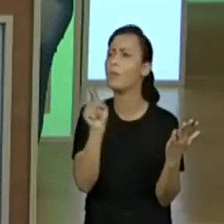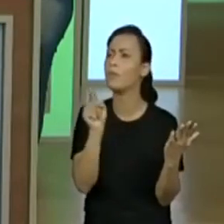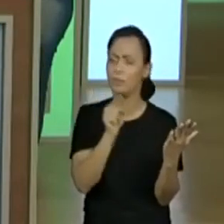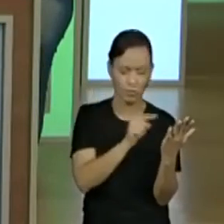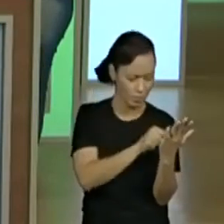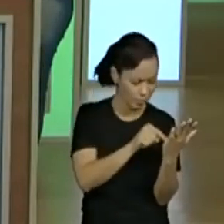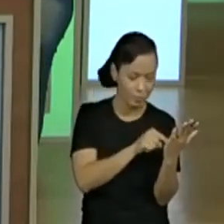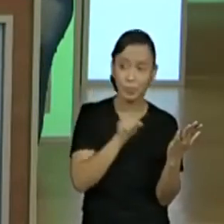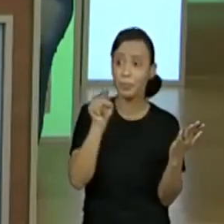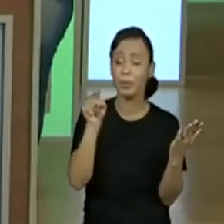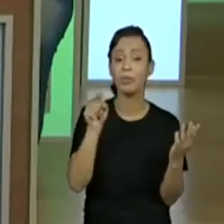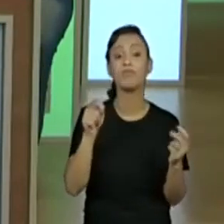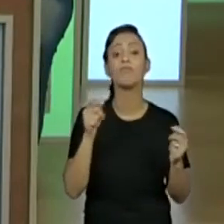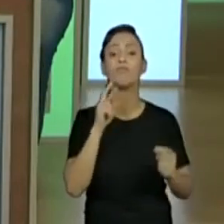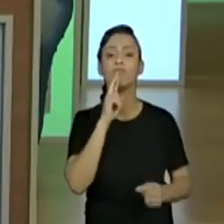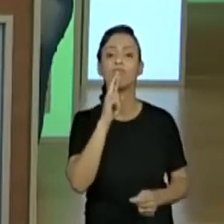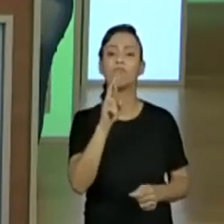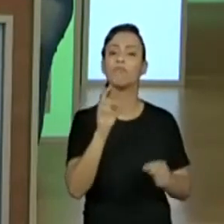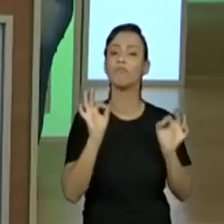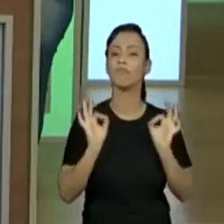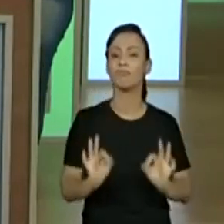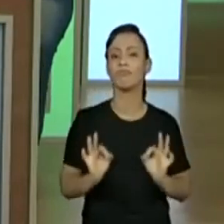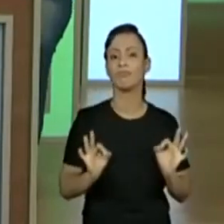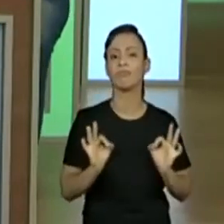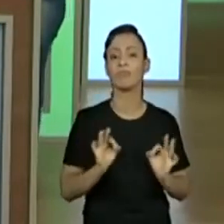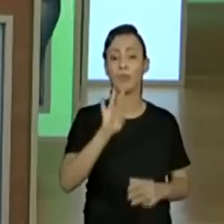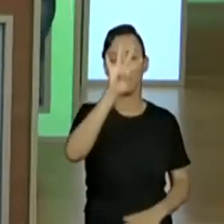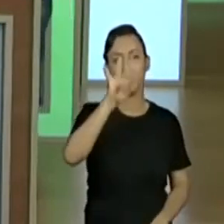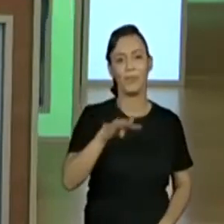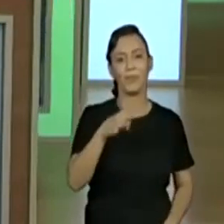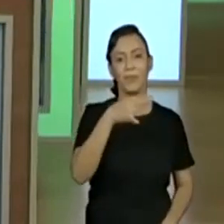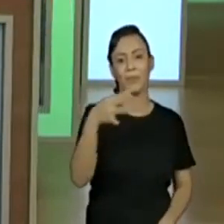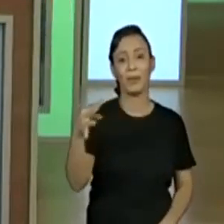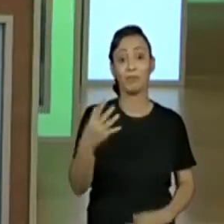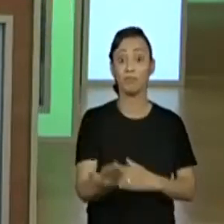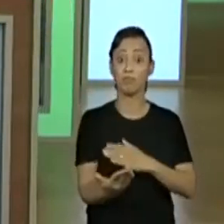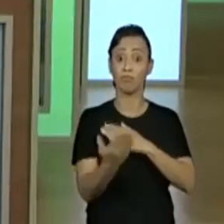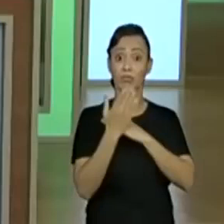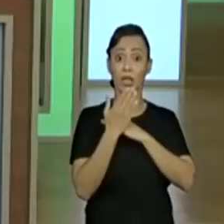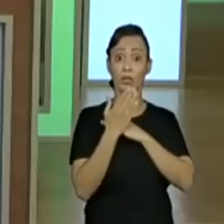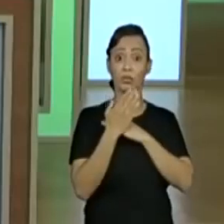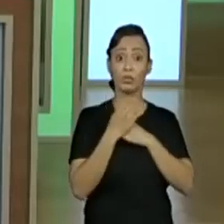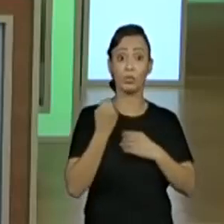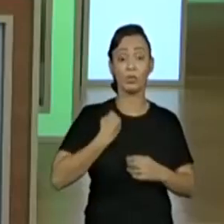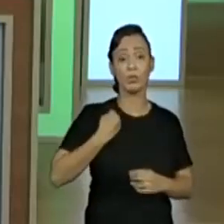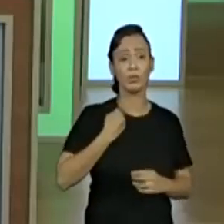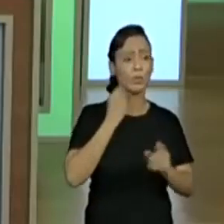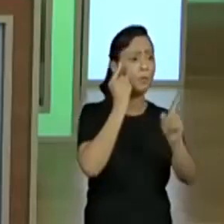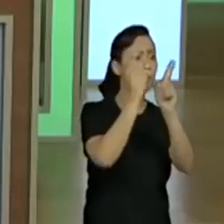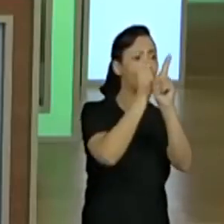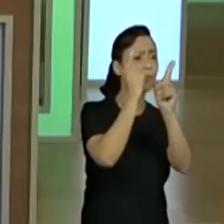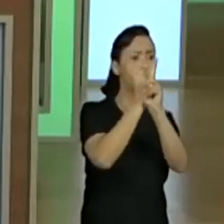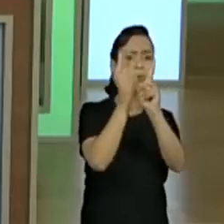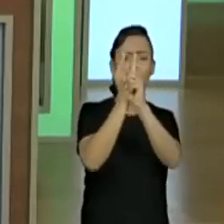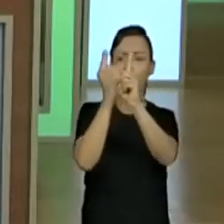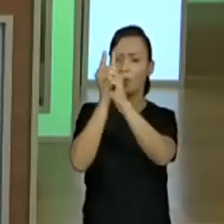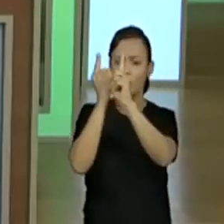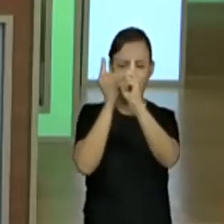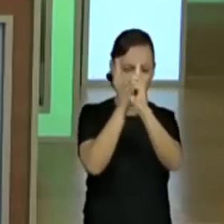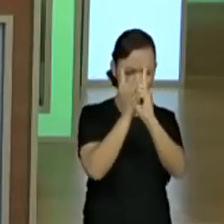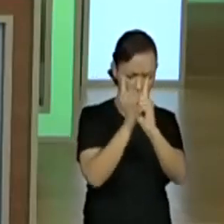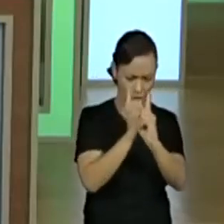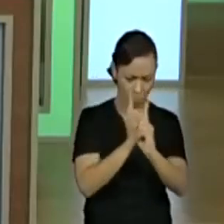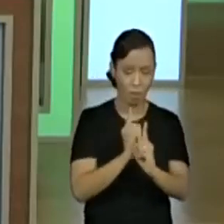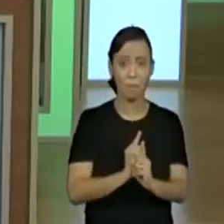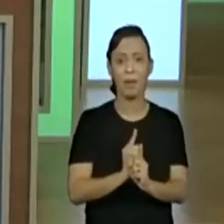tínhamos ali nas reflexões, o quadro está muito mais organizado e, portanto, muito mais fácil de encontrar um número determinado,